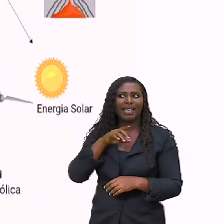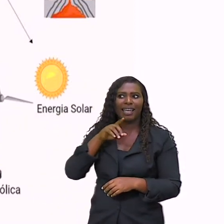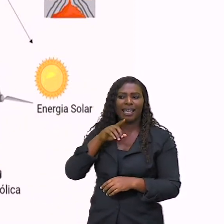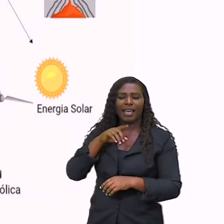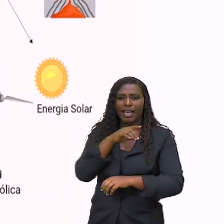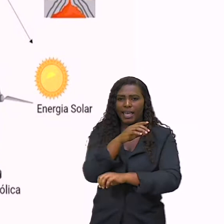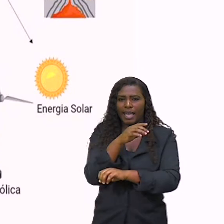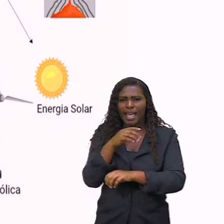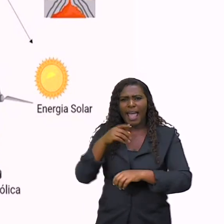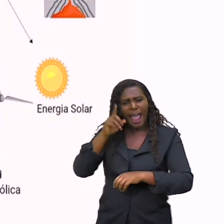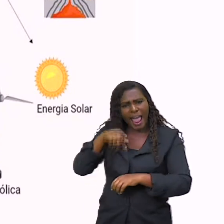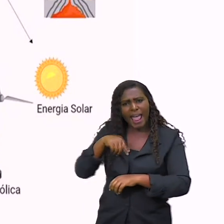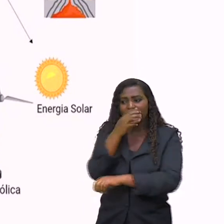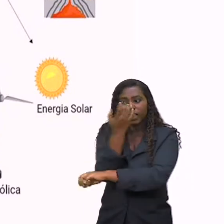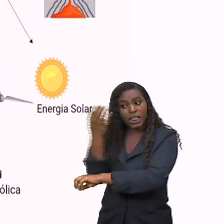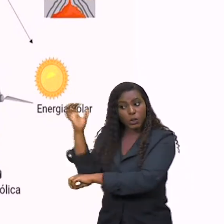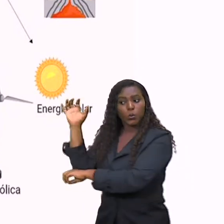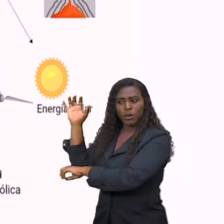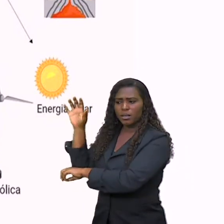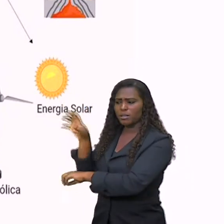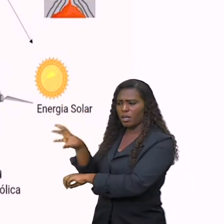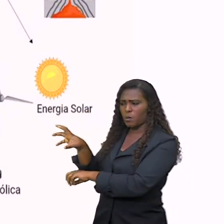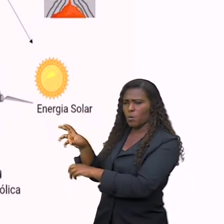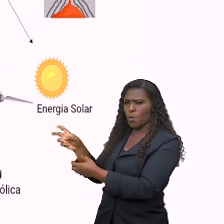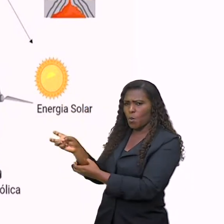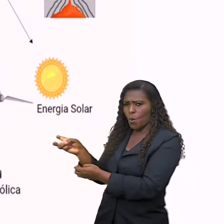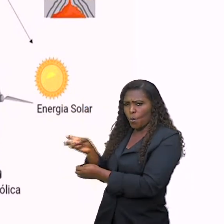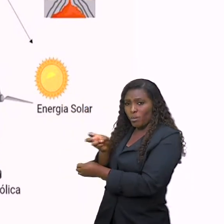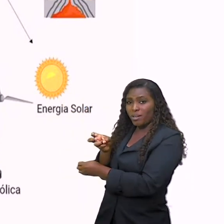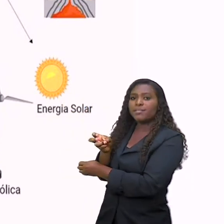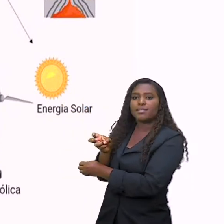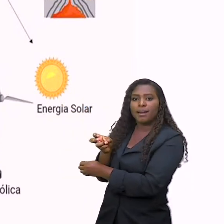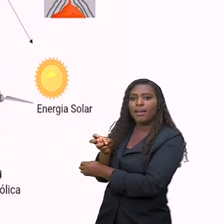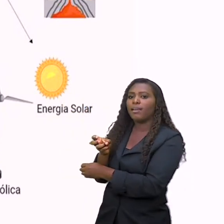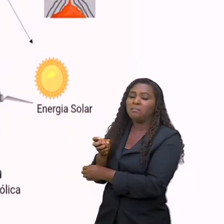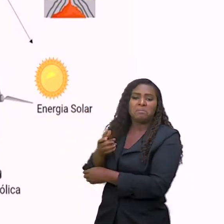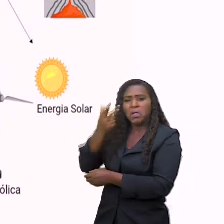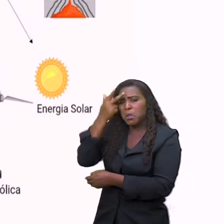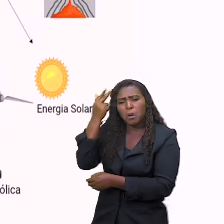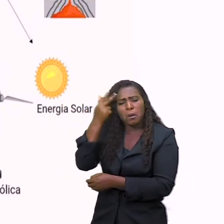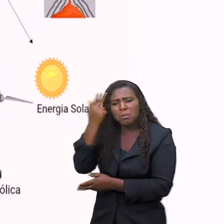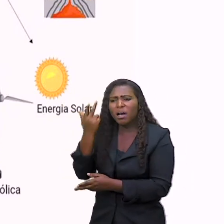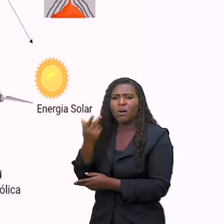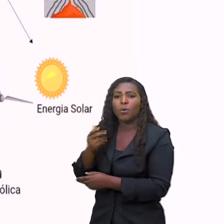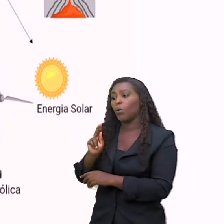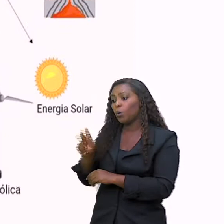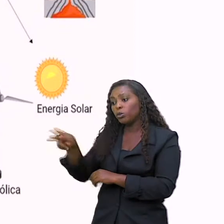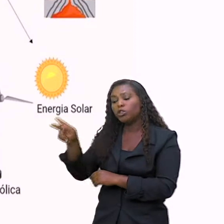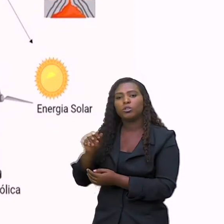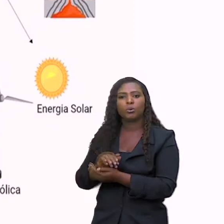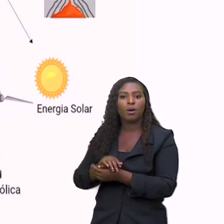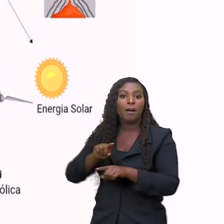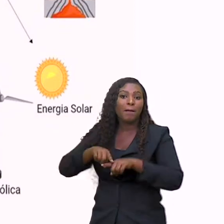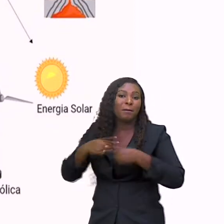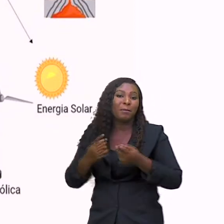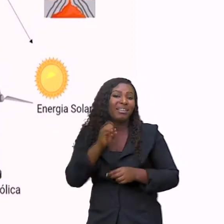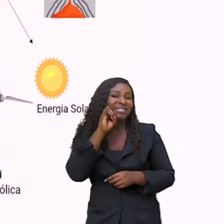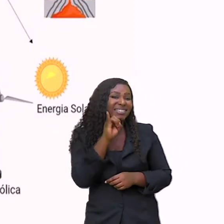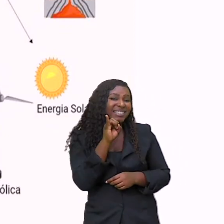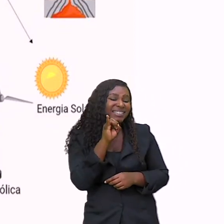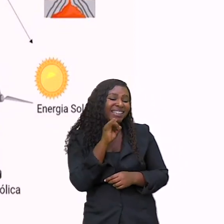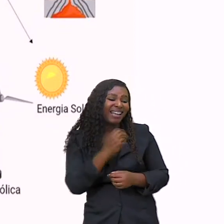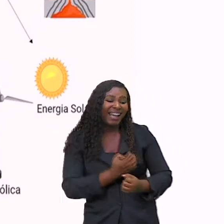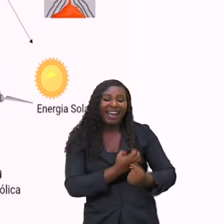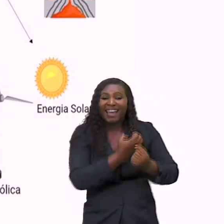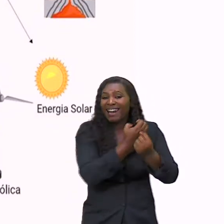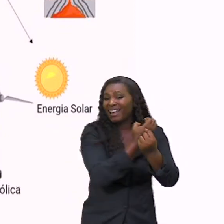lado, as fontes não renováveis causam diversos problemas ambientais. Com o aumento do uso da